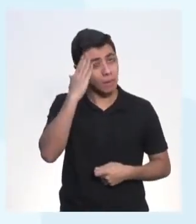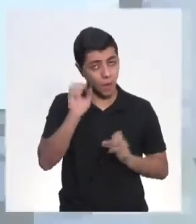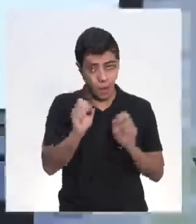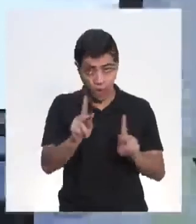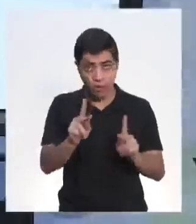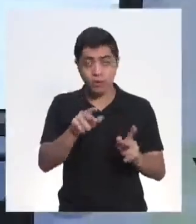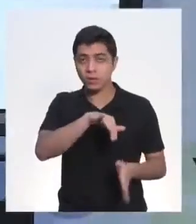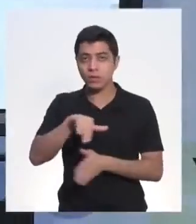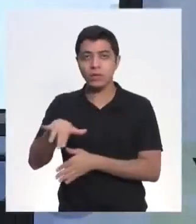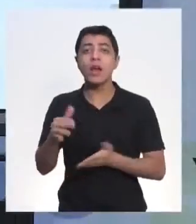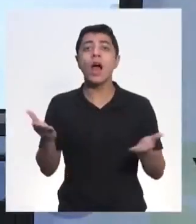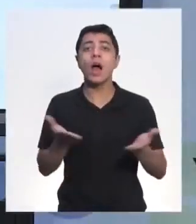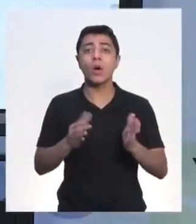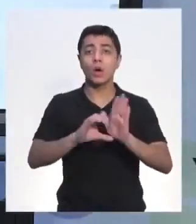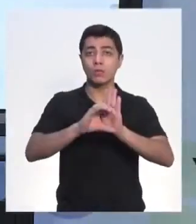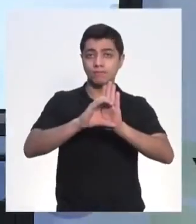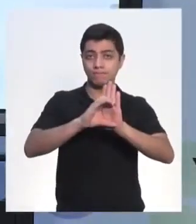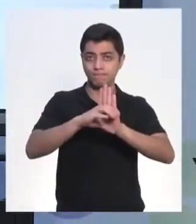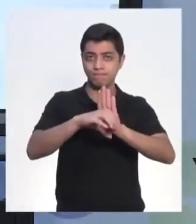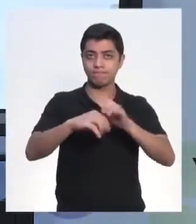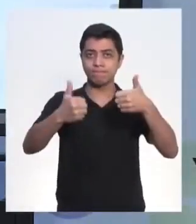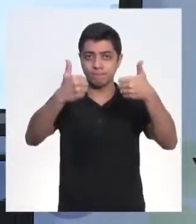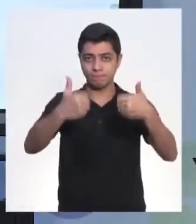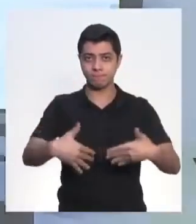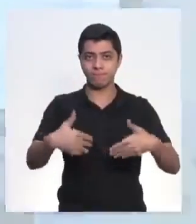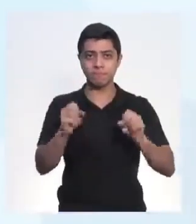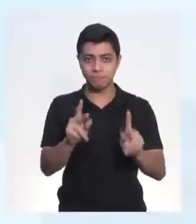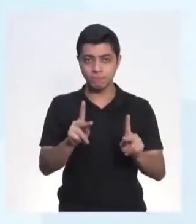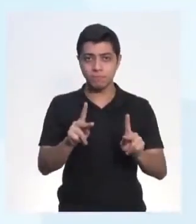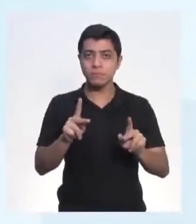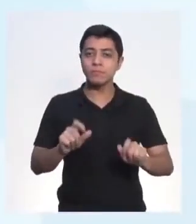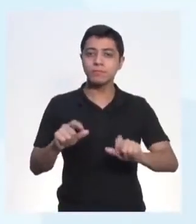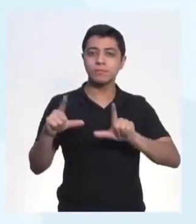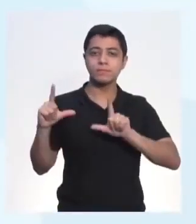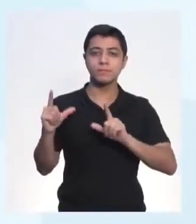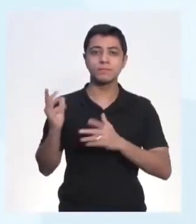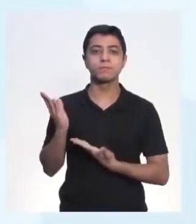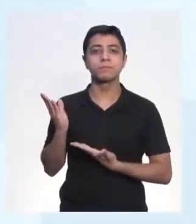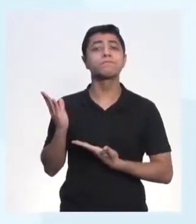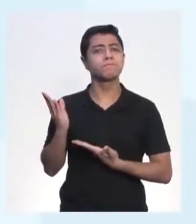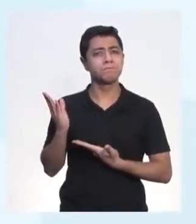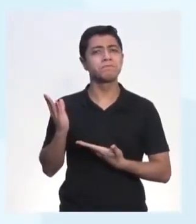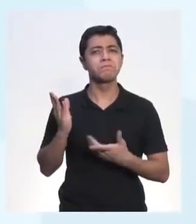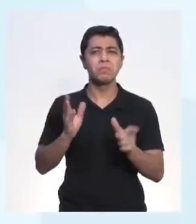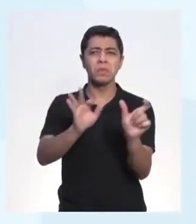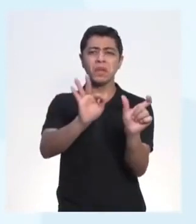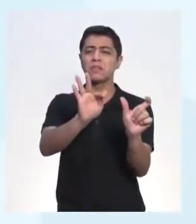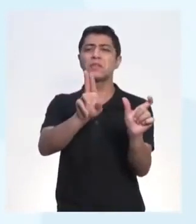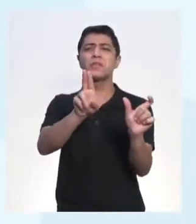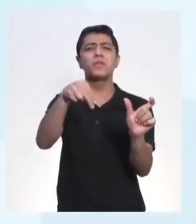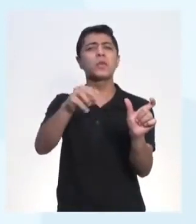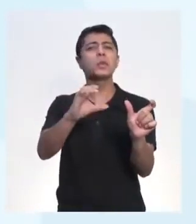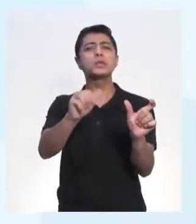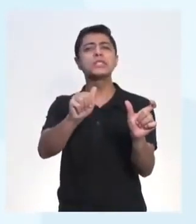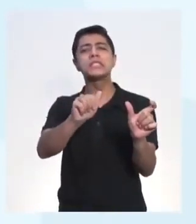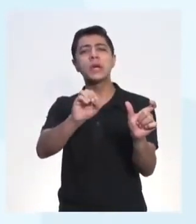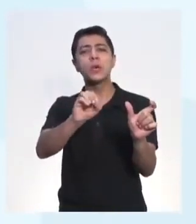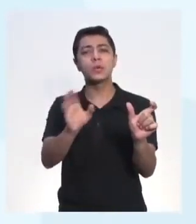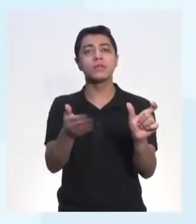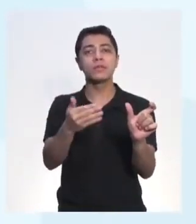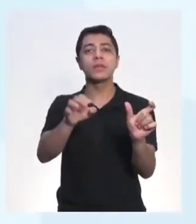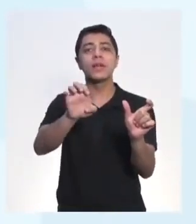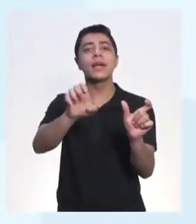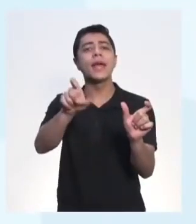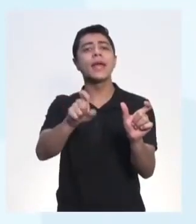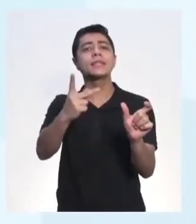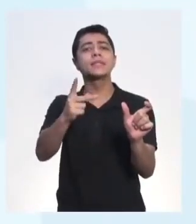Então, pode colocar na tela para eles aí. Eu vou ler aqui. Muito bom. O que é uma função exponencial? Primeira coisa.